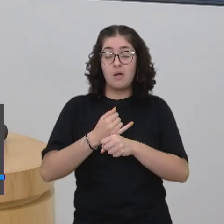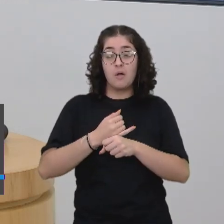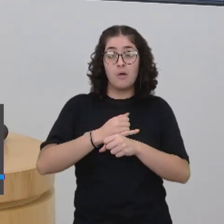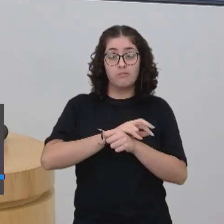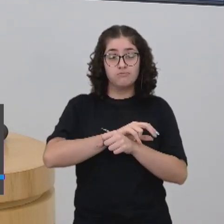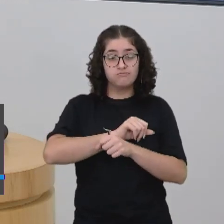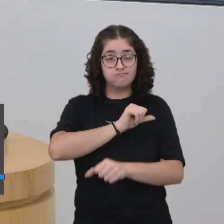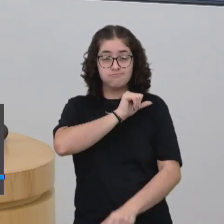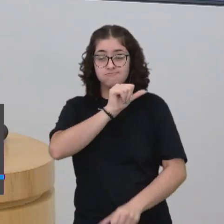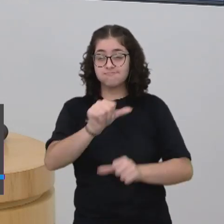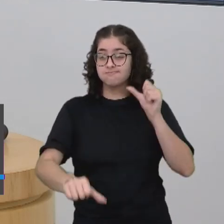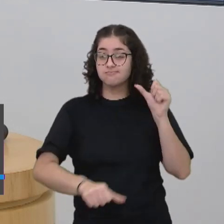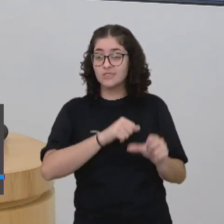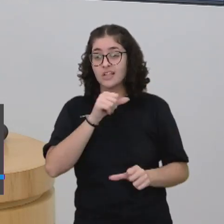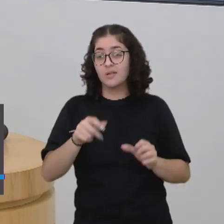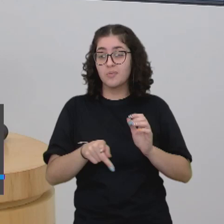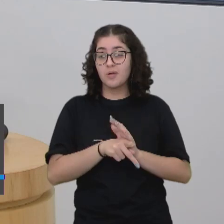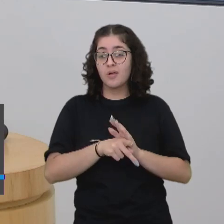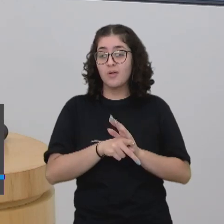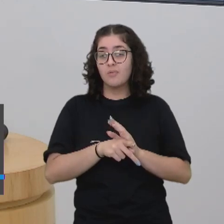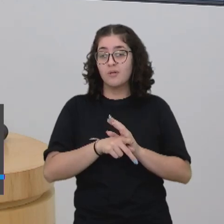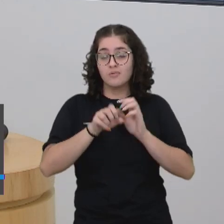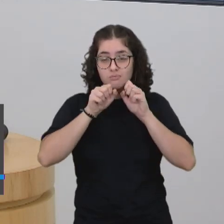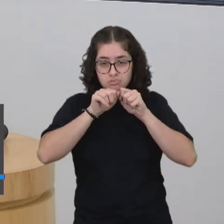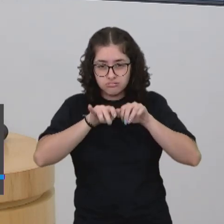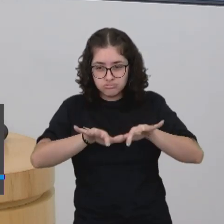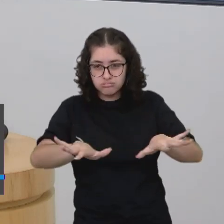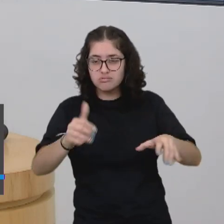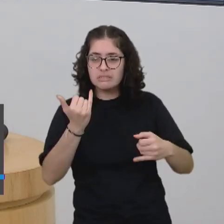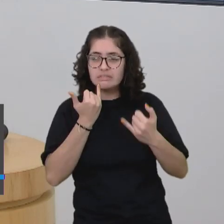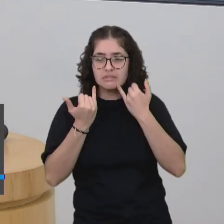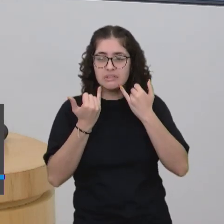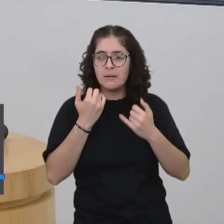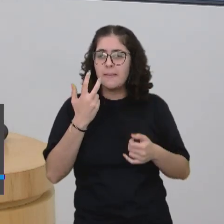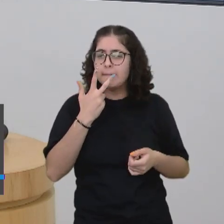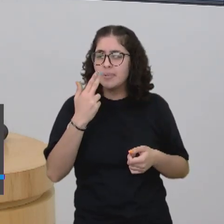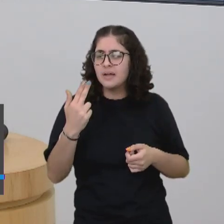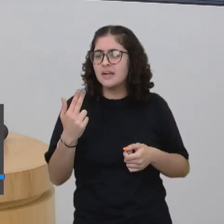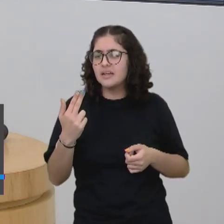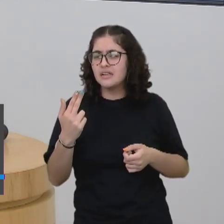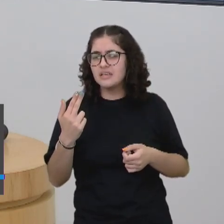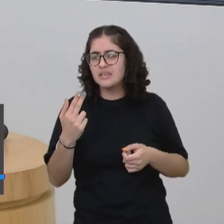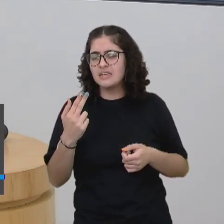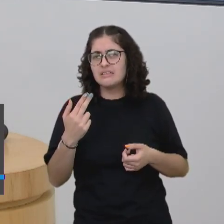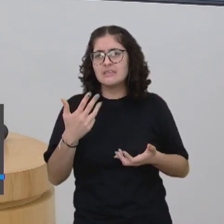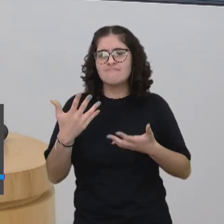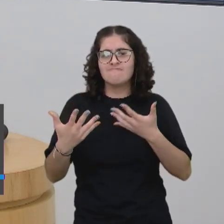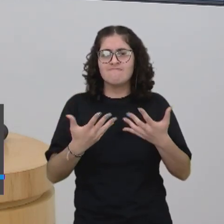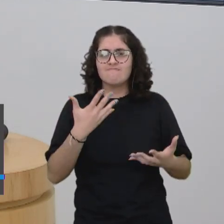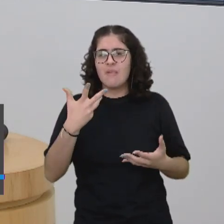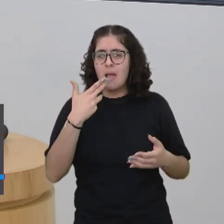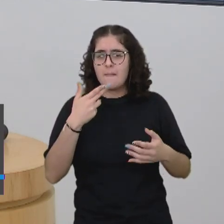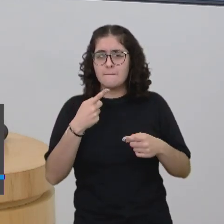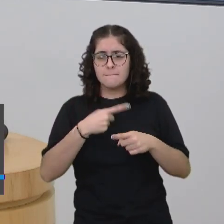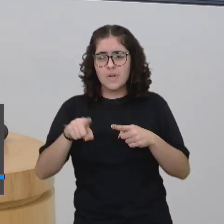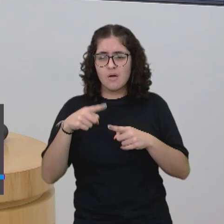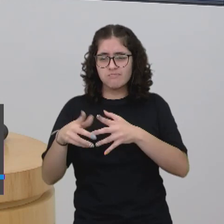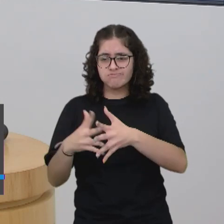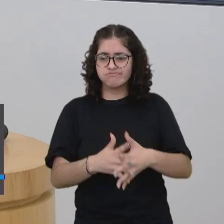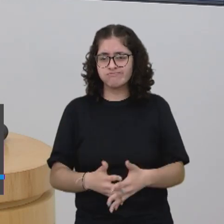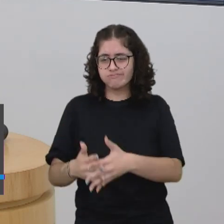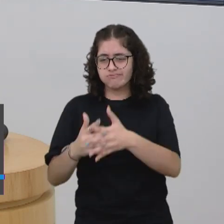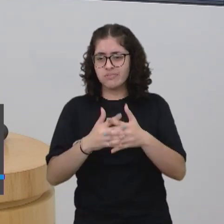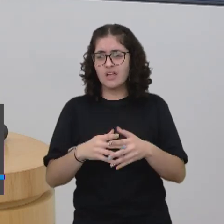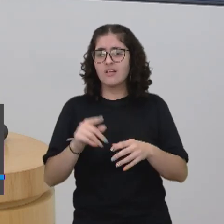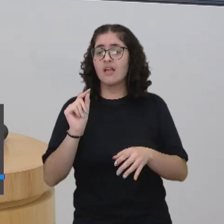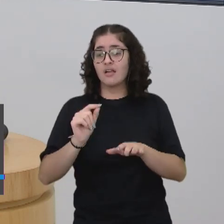processo de difusão de informação, a gente começa a entrar cada vez mais em problemas que são relacionados